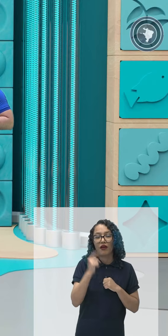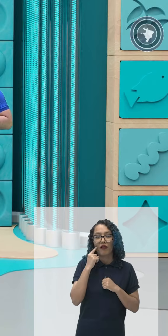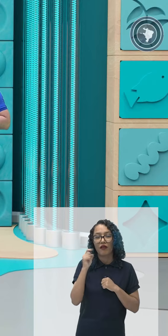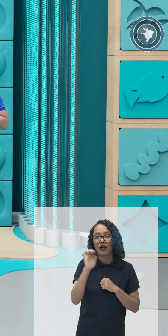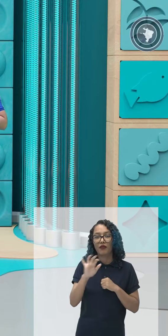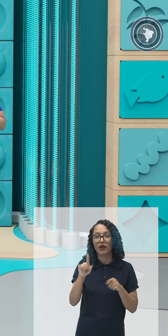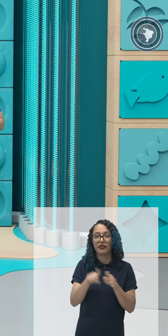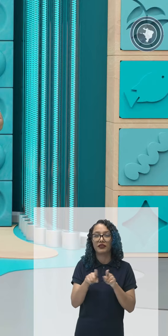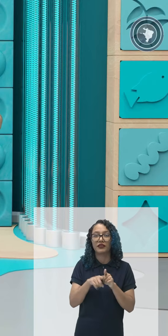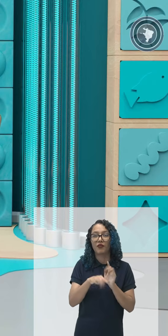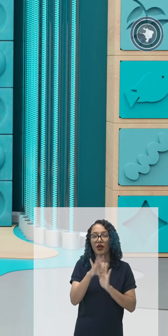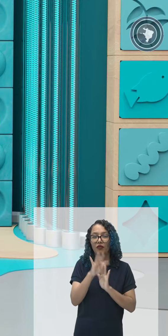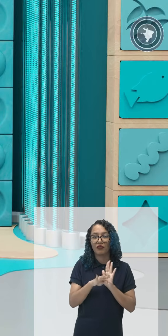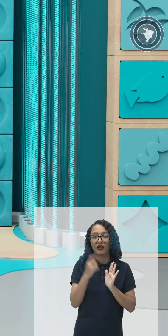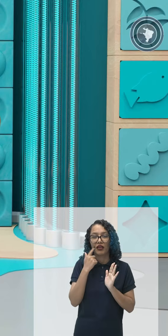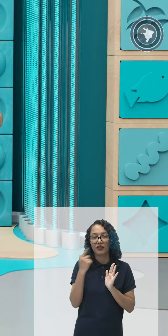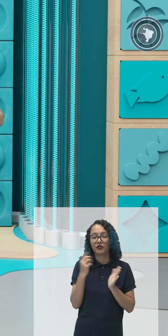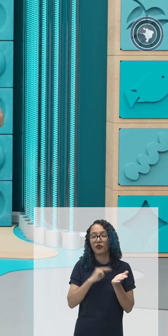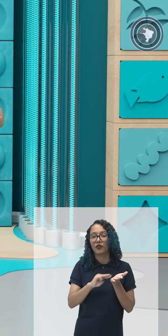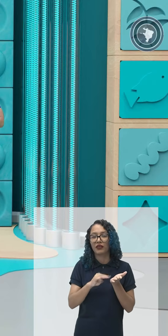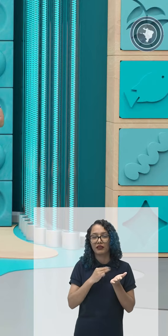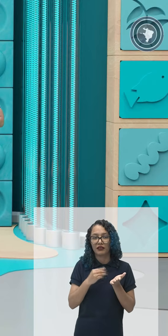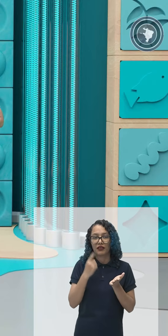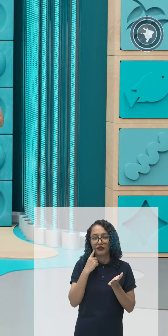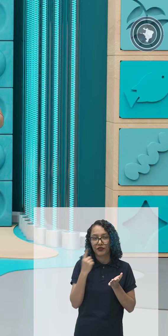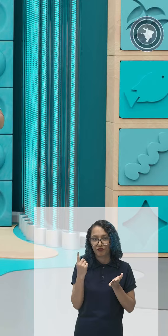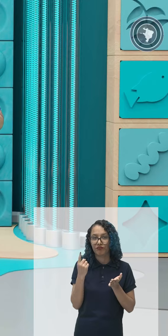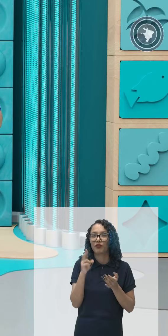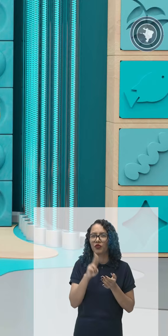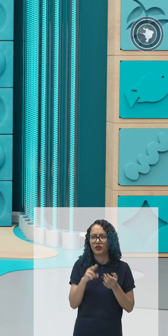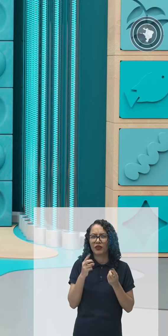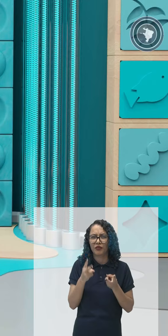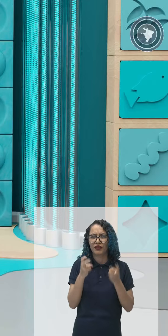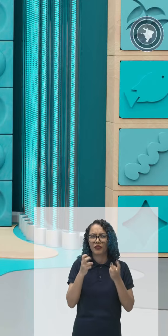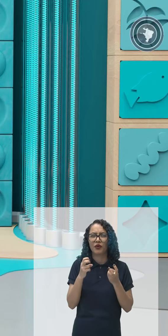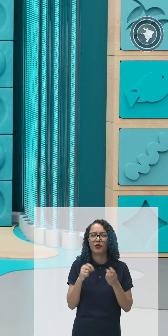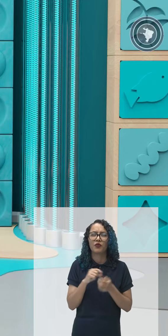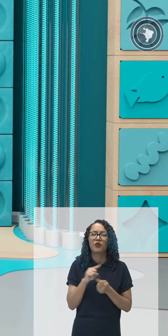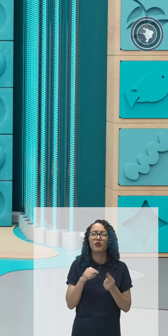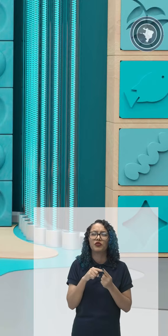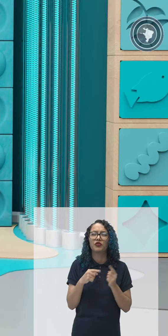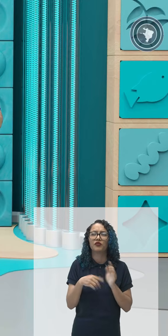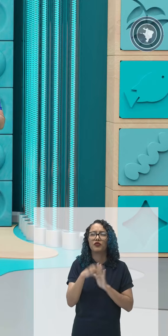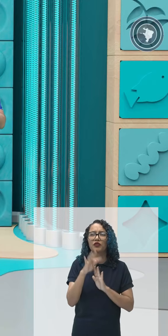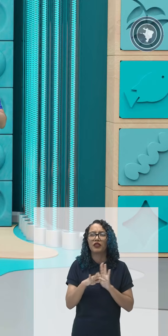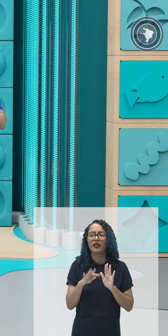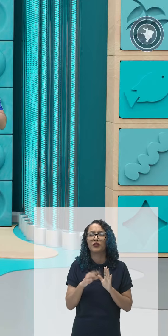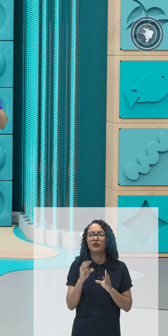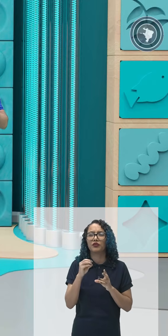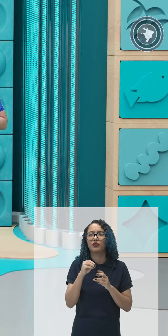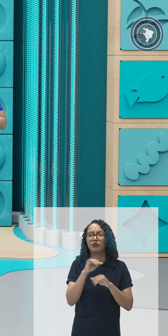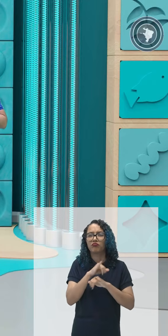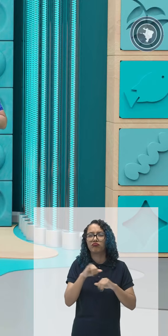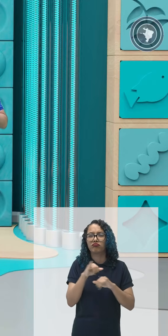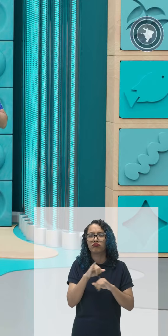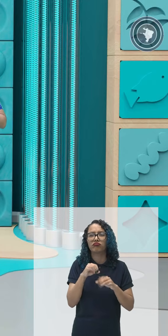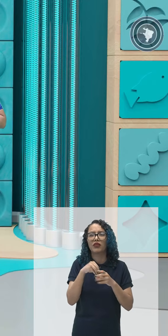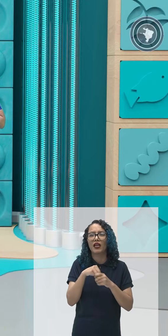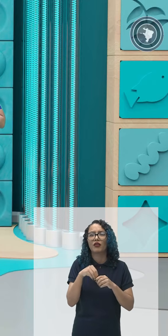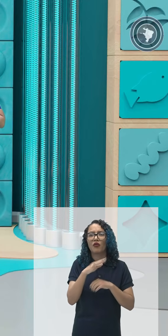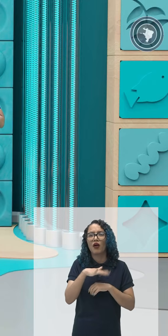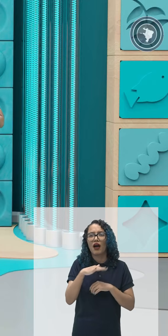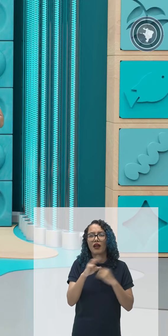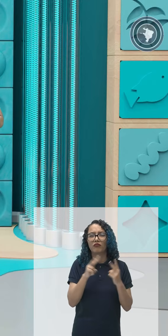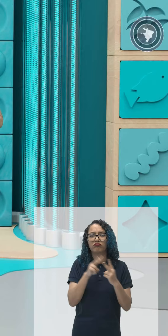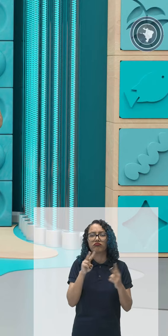o enunciado. Acordei cedo para me atrasar com calma. Qual é a finalidade desse texto que circula, é um gênero digital?